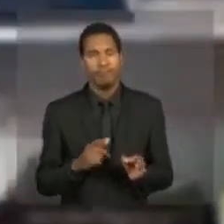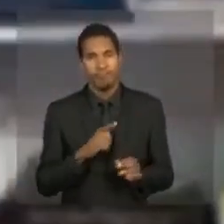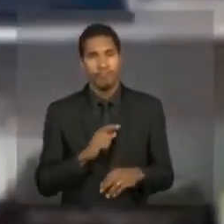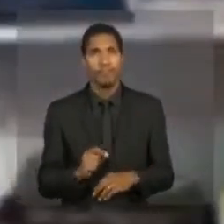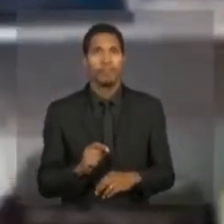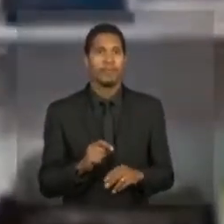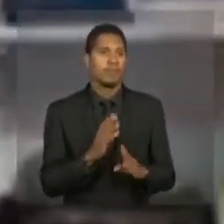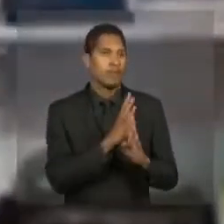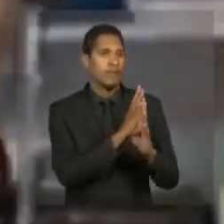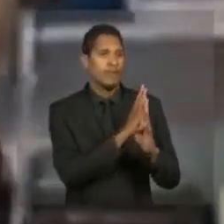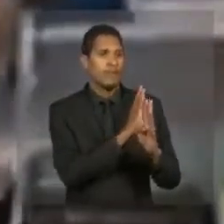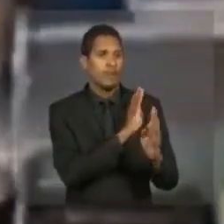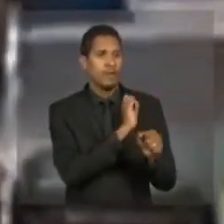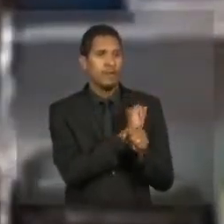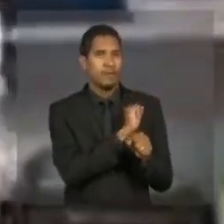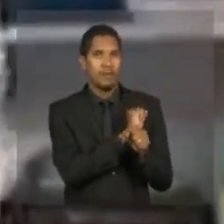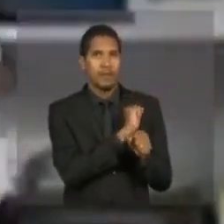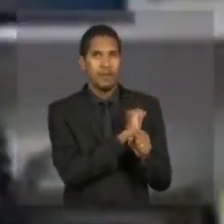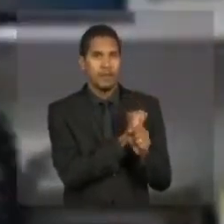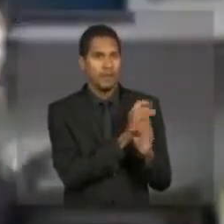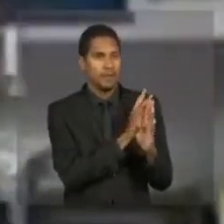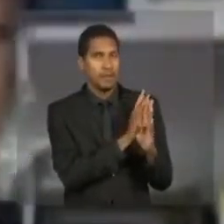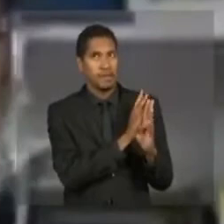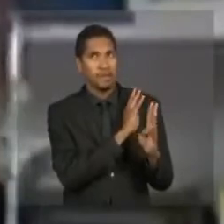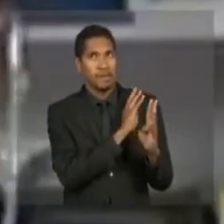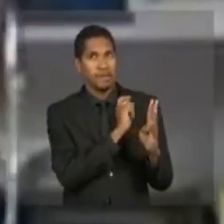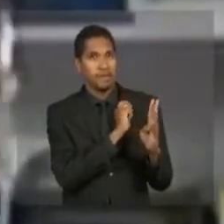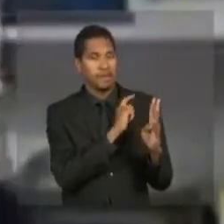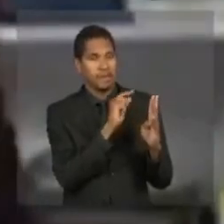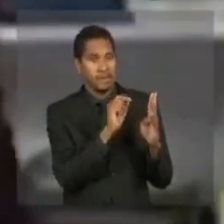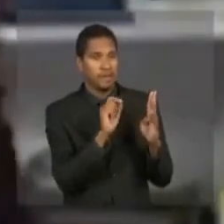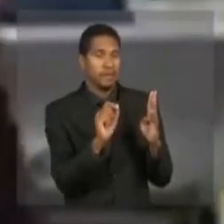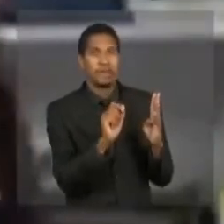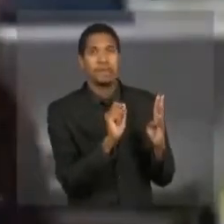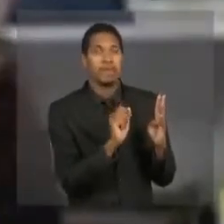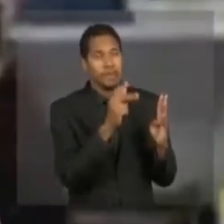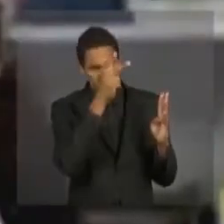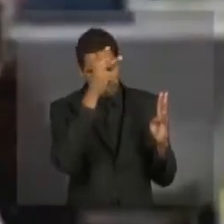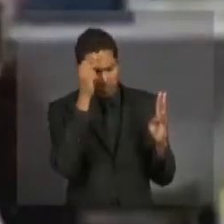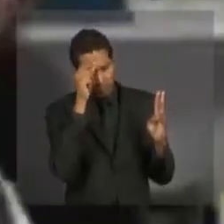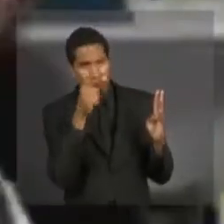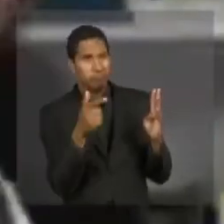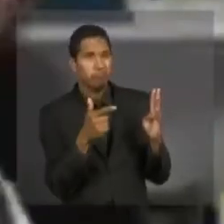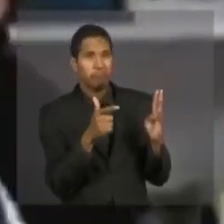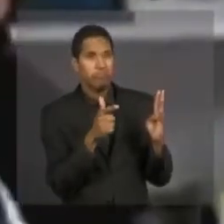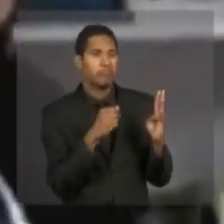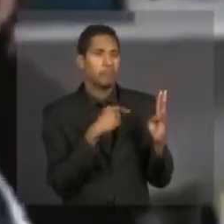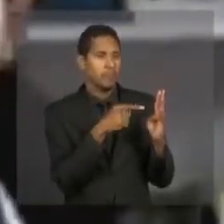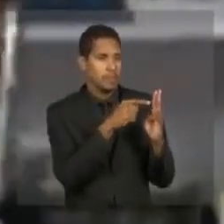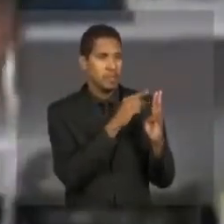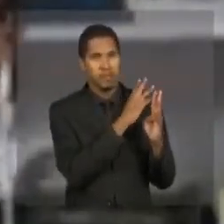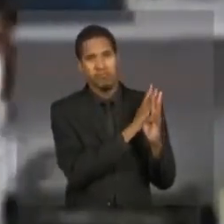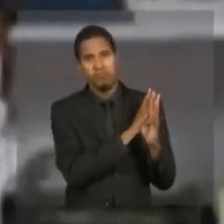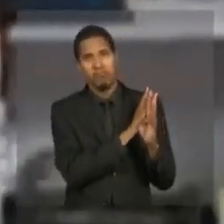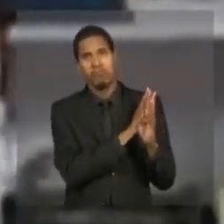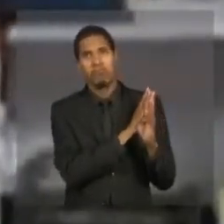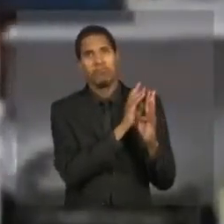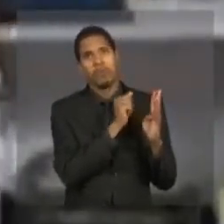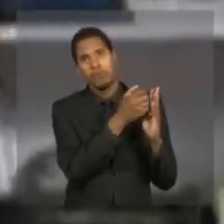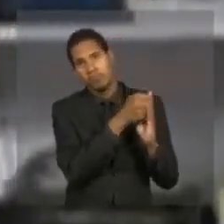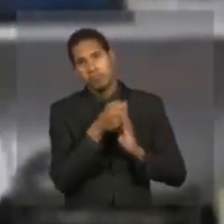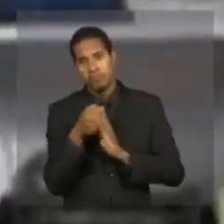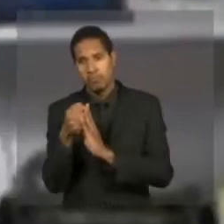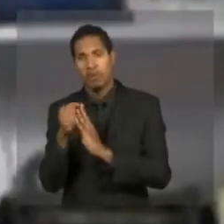crianças da fila, que vierem a fazer parte da fila, que vai aumentar a demanda por vaga na escola pública, e matricular numa escola particular. Qual